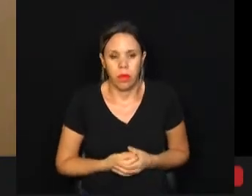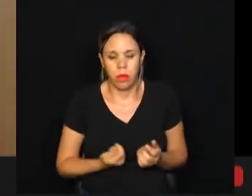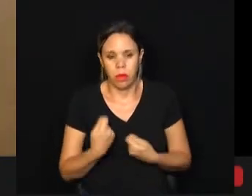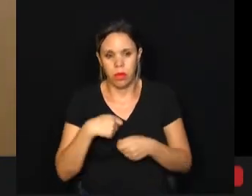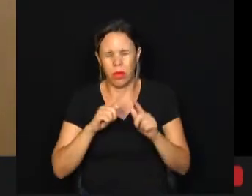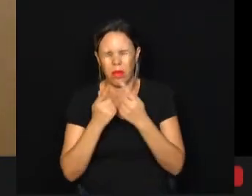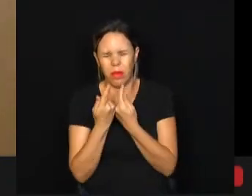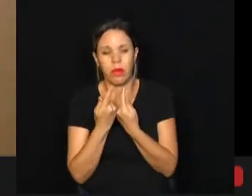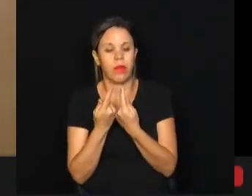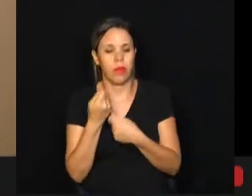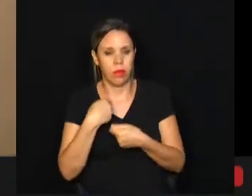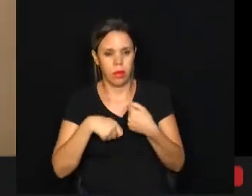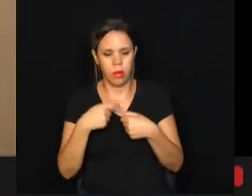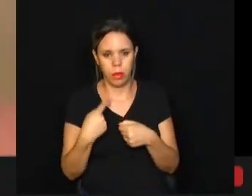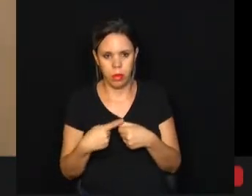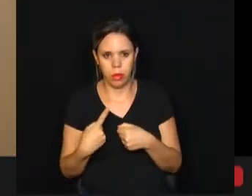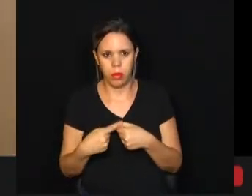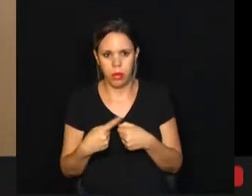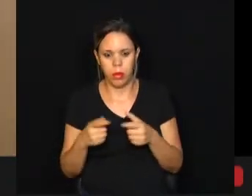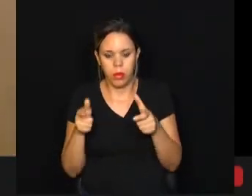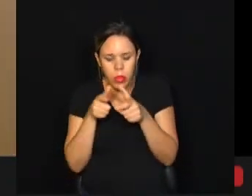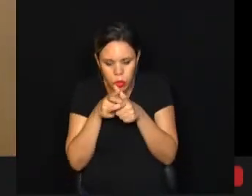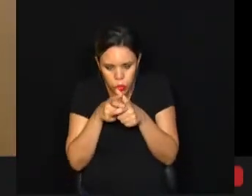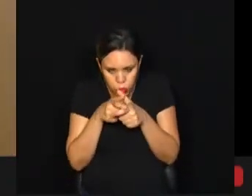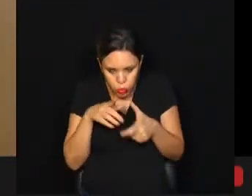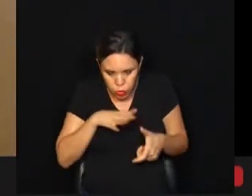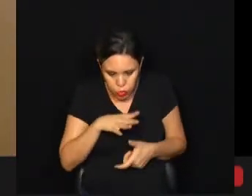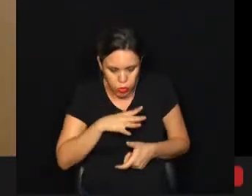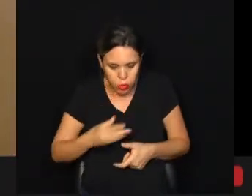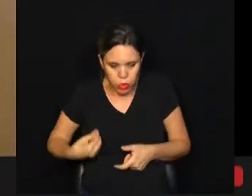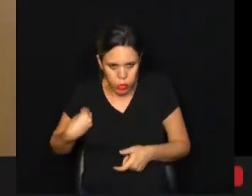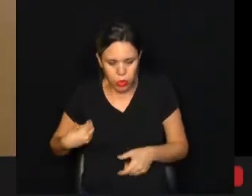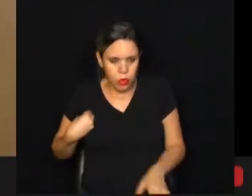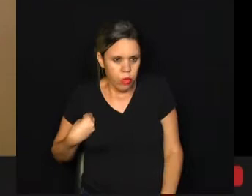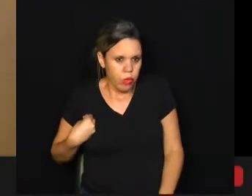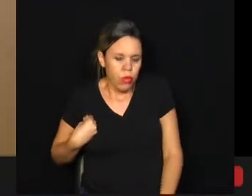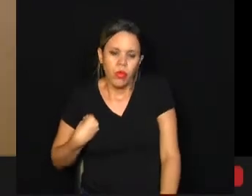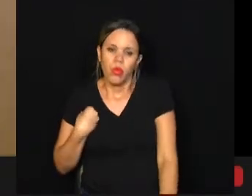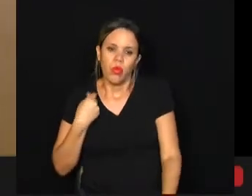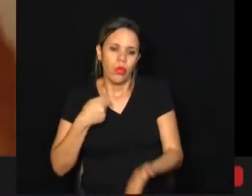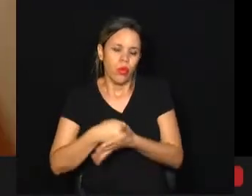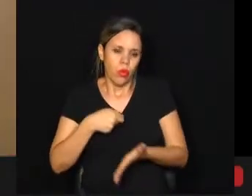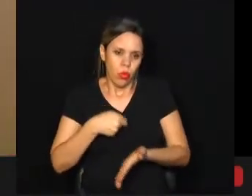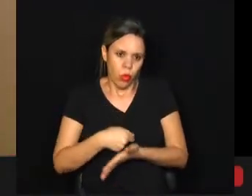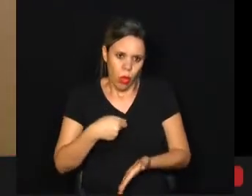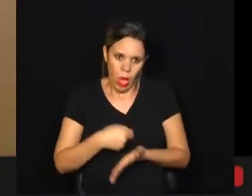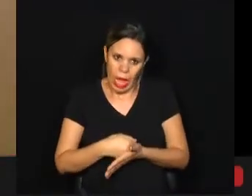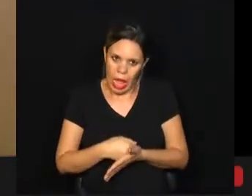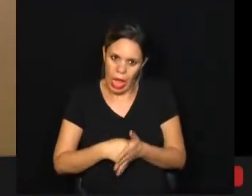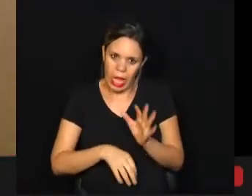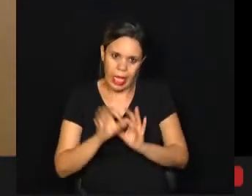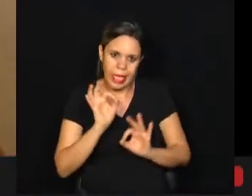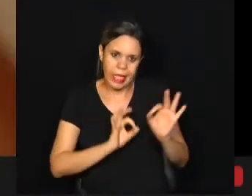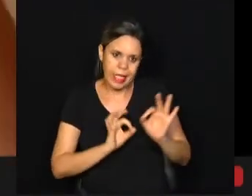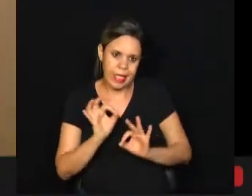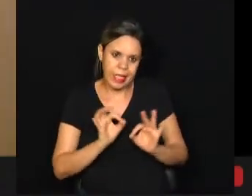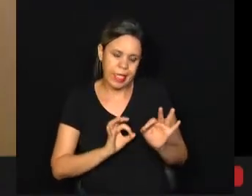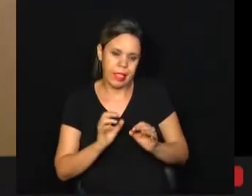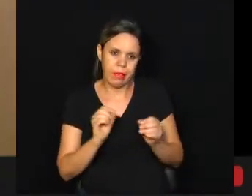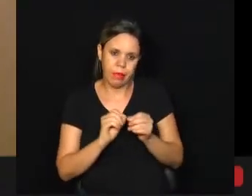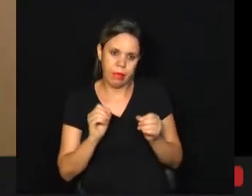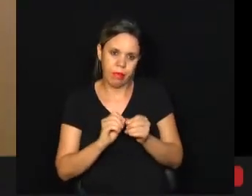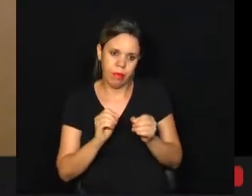pública municipal da menor cidade que existe, obrigou a se organizar e a fazer